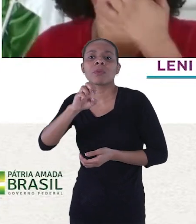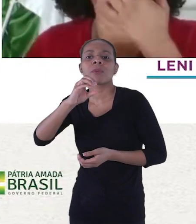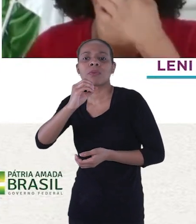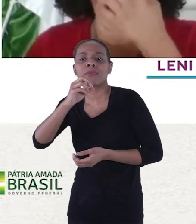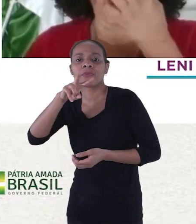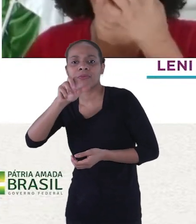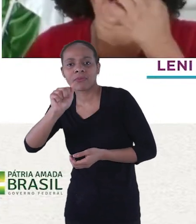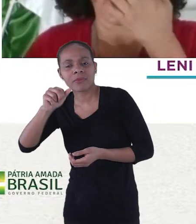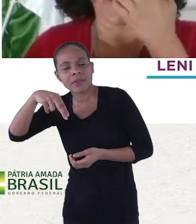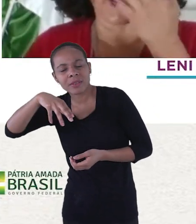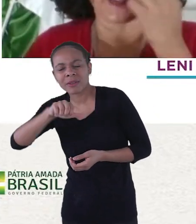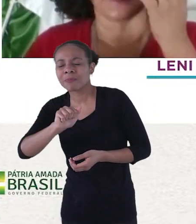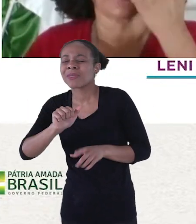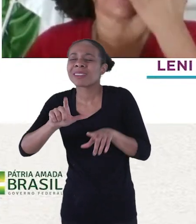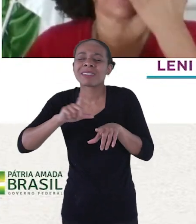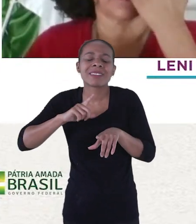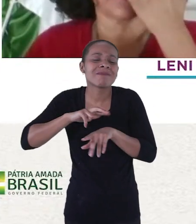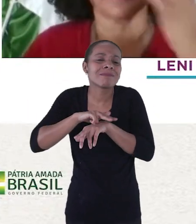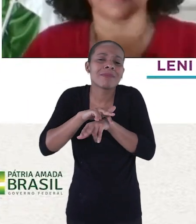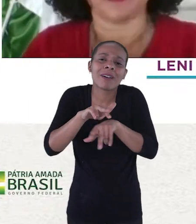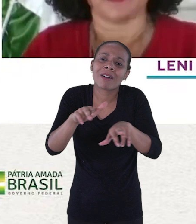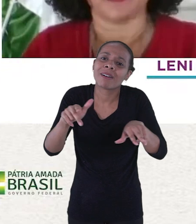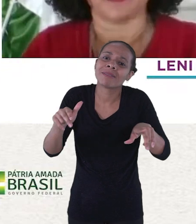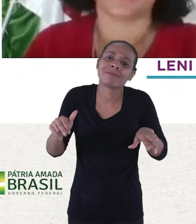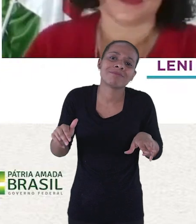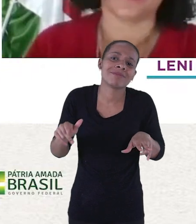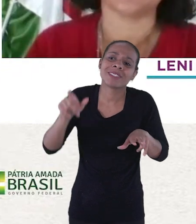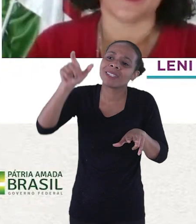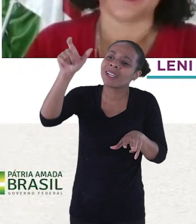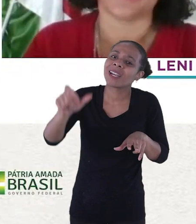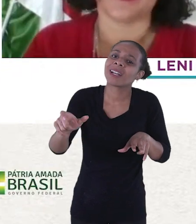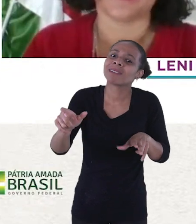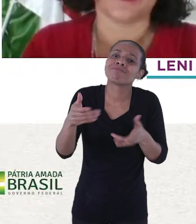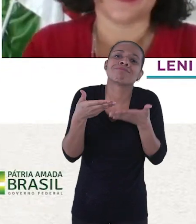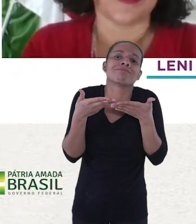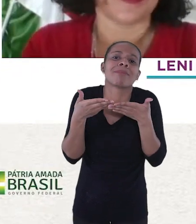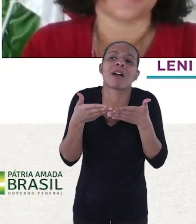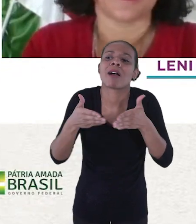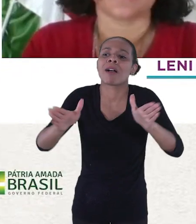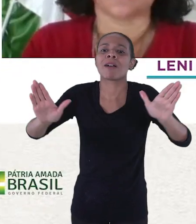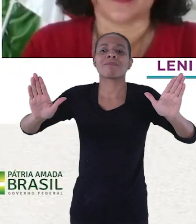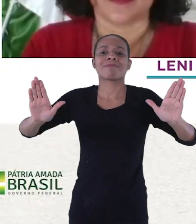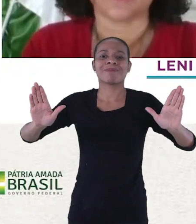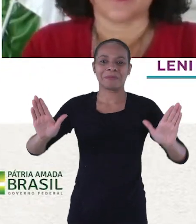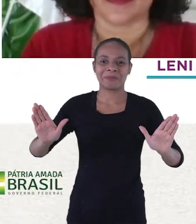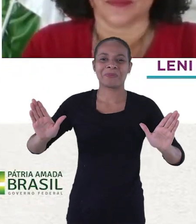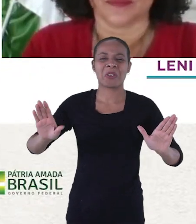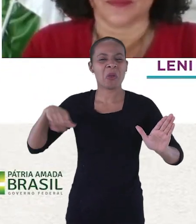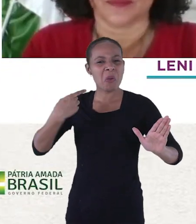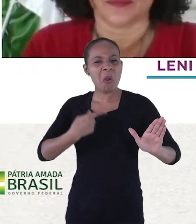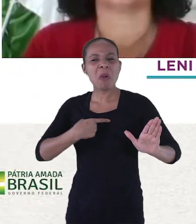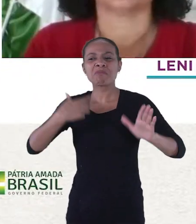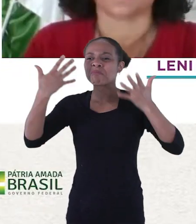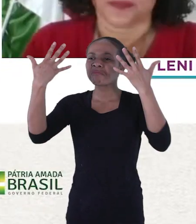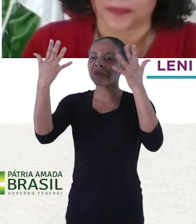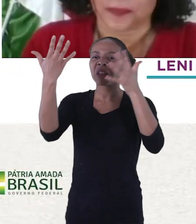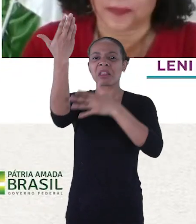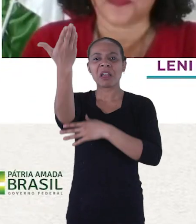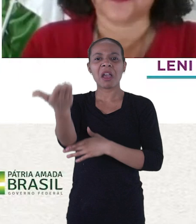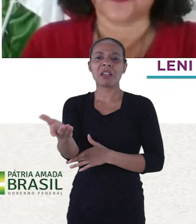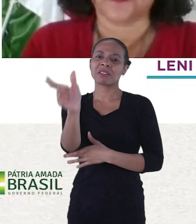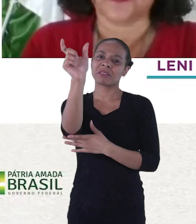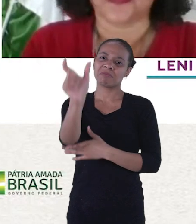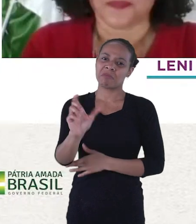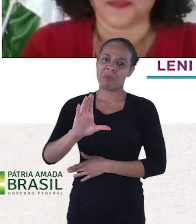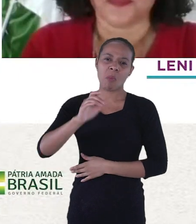que é um patamar muito grande de abertura que a Carolina deu. Então, nós temos que saudar essa mulher corajosa